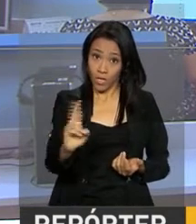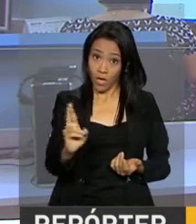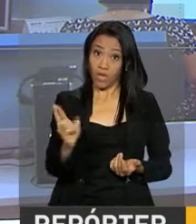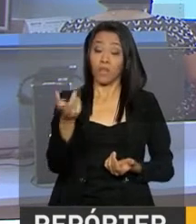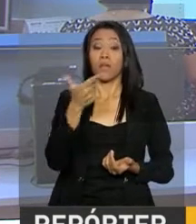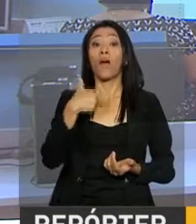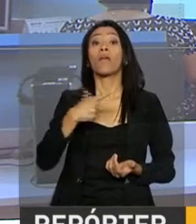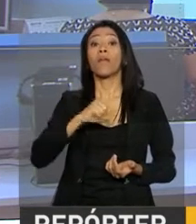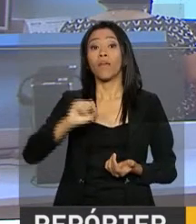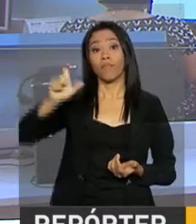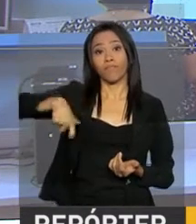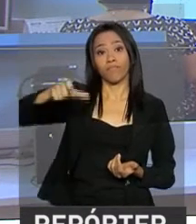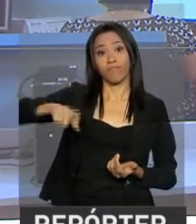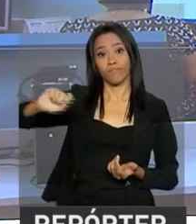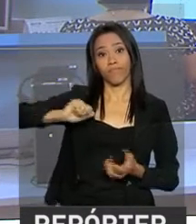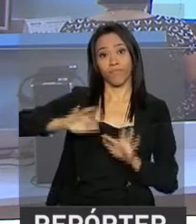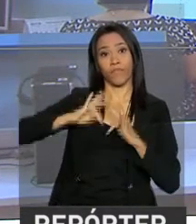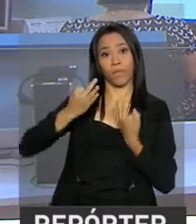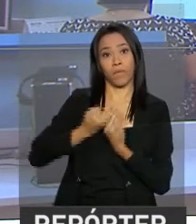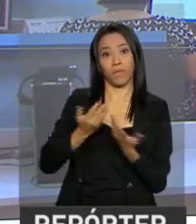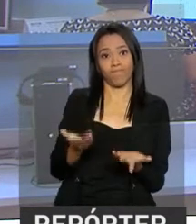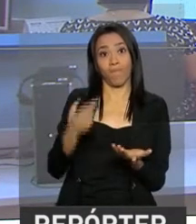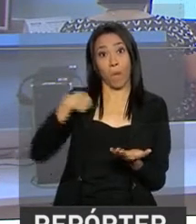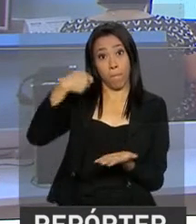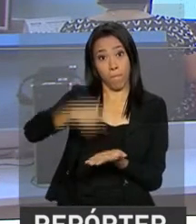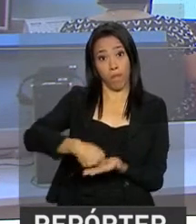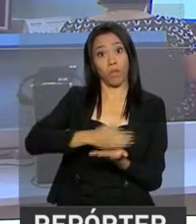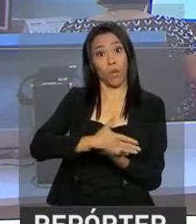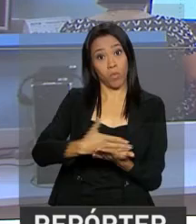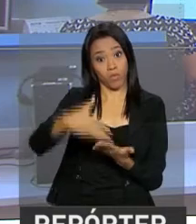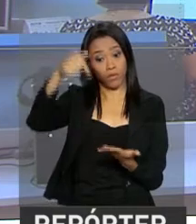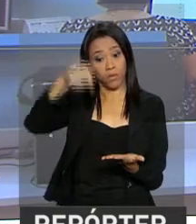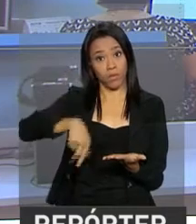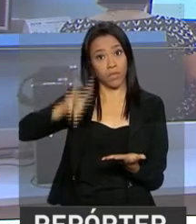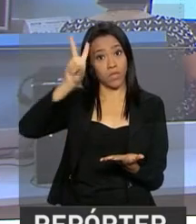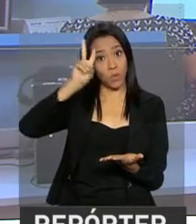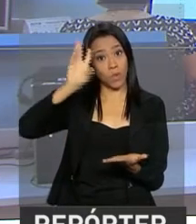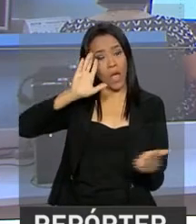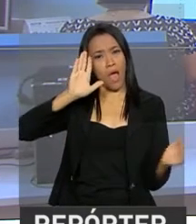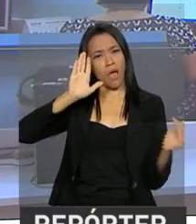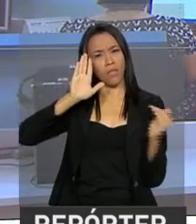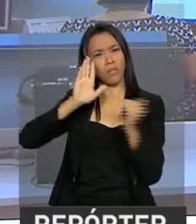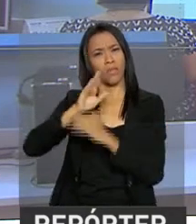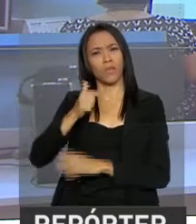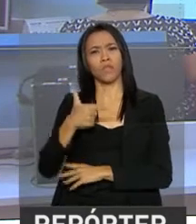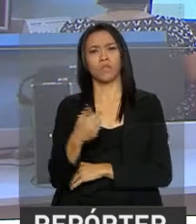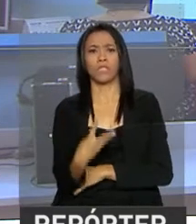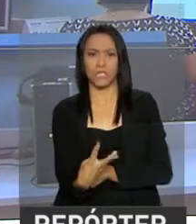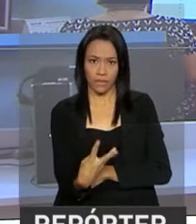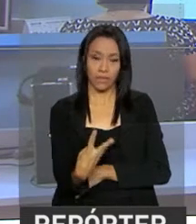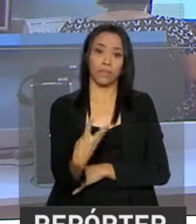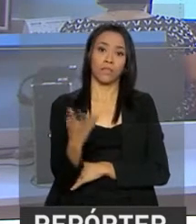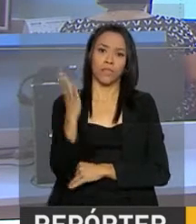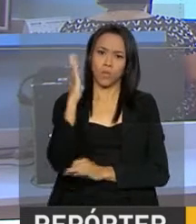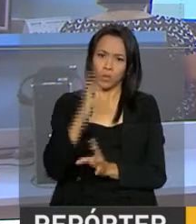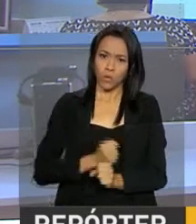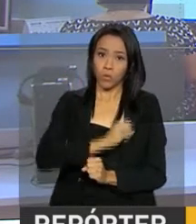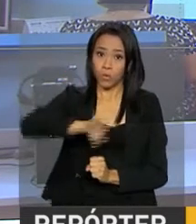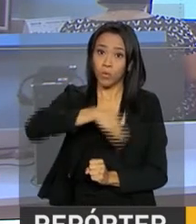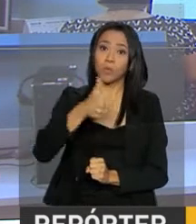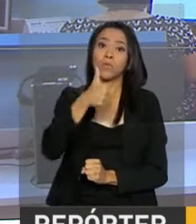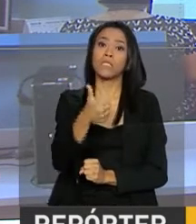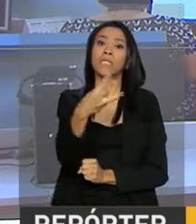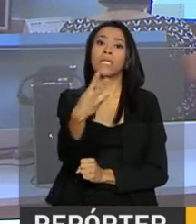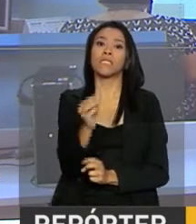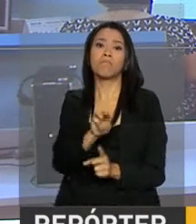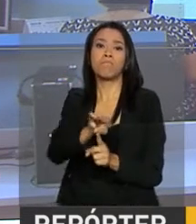agora em dezembro o pagamento começou nesta segunda feira e segue até o dia 23 ao todo mais de